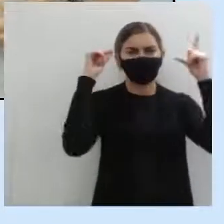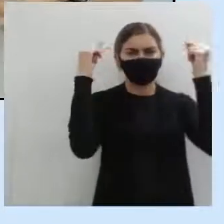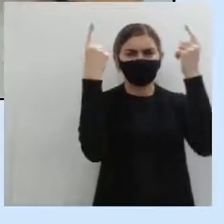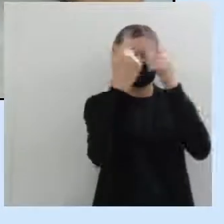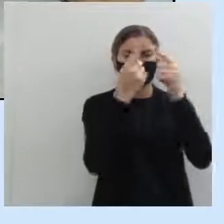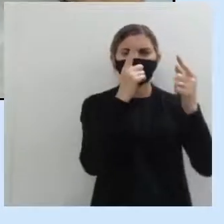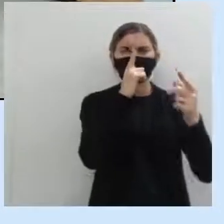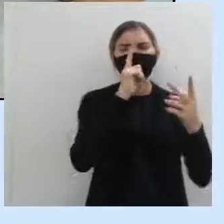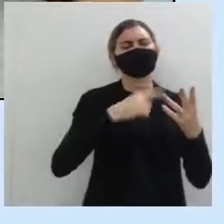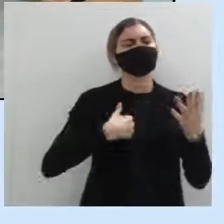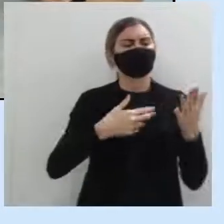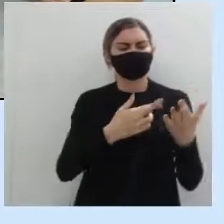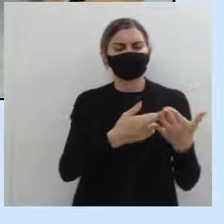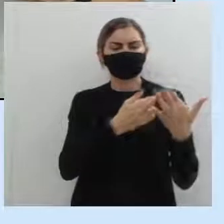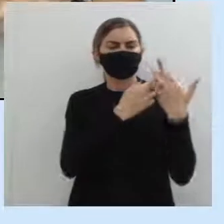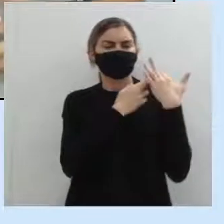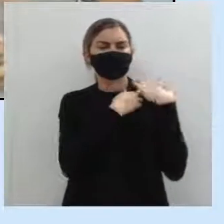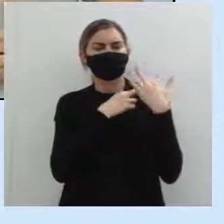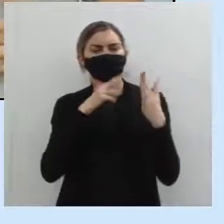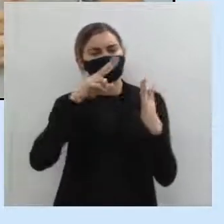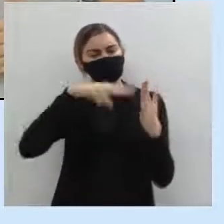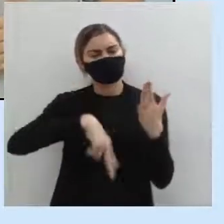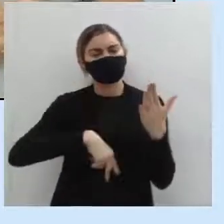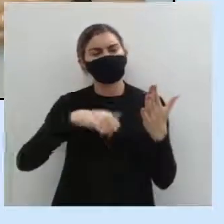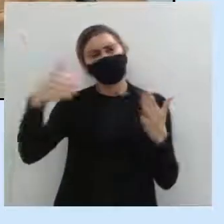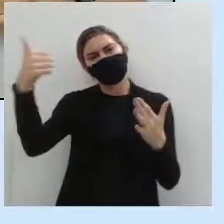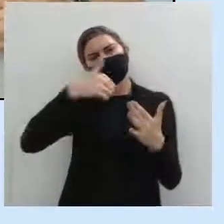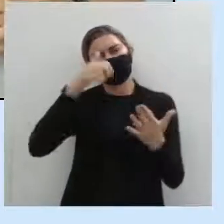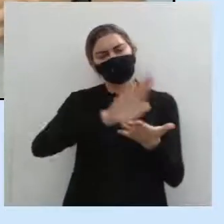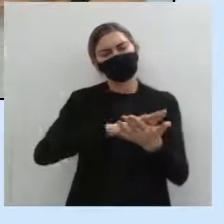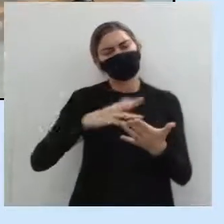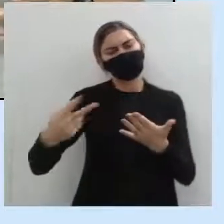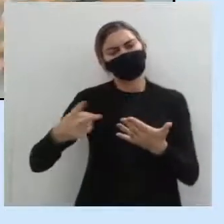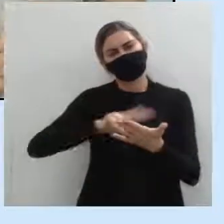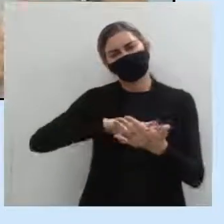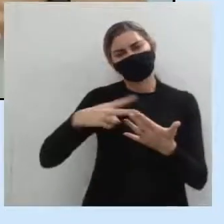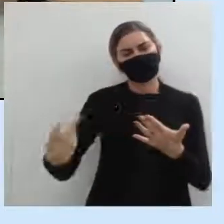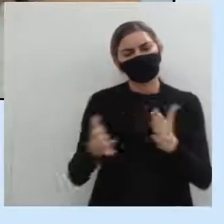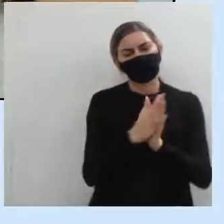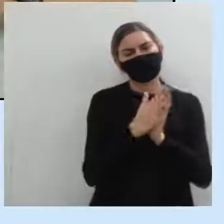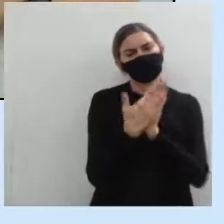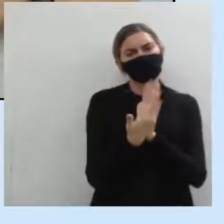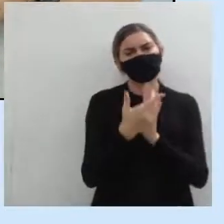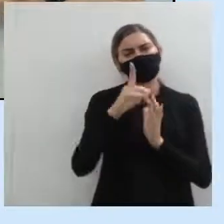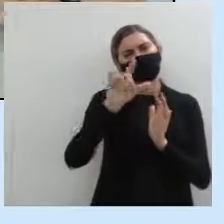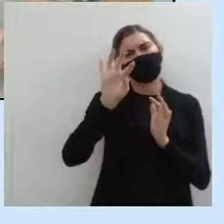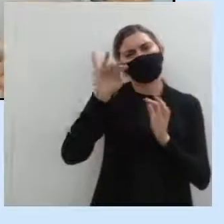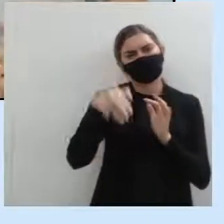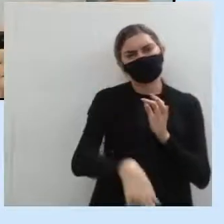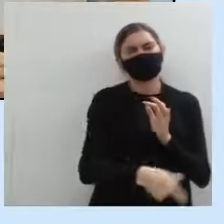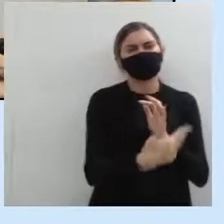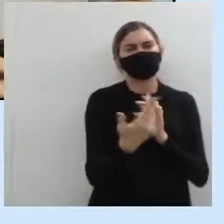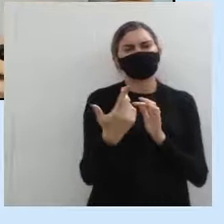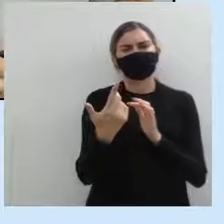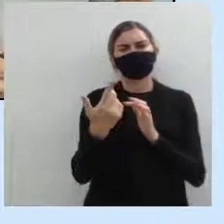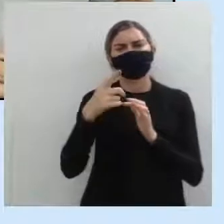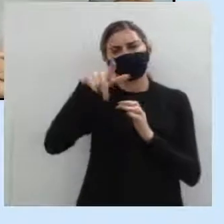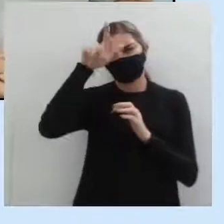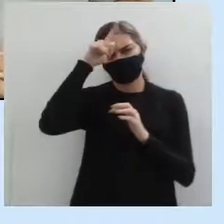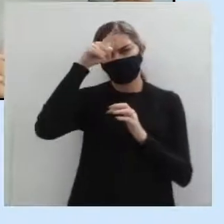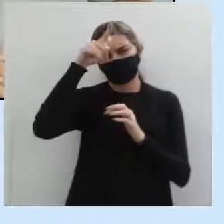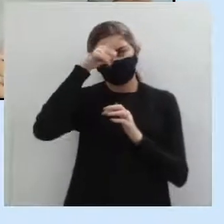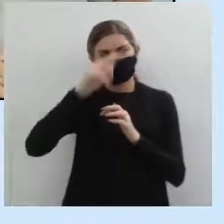grego e será responsável pela primeira tradução da Bíblia do latim para o